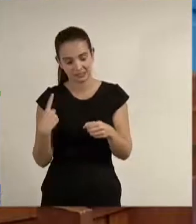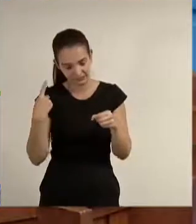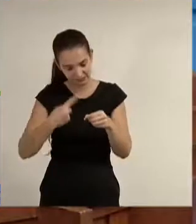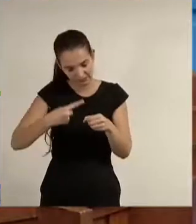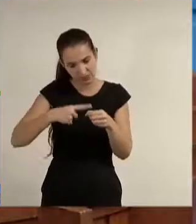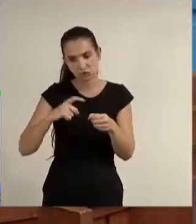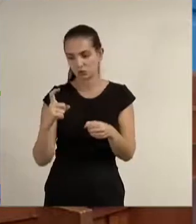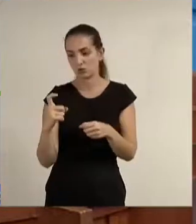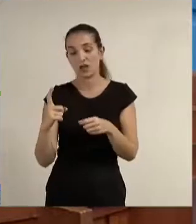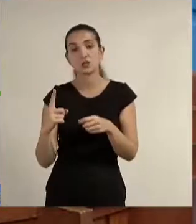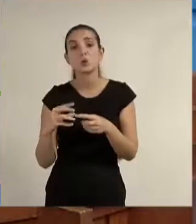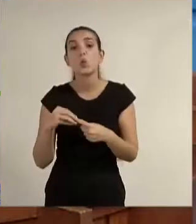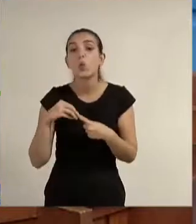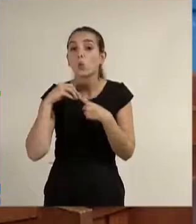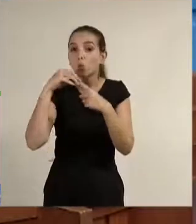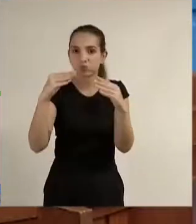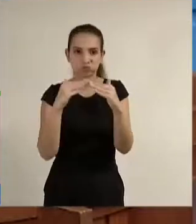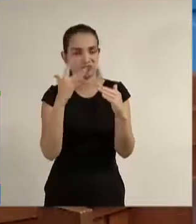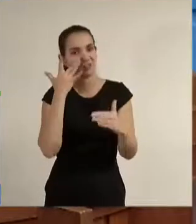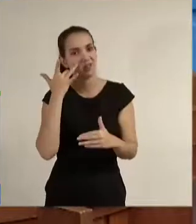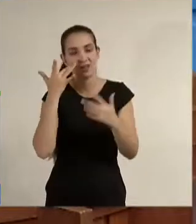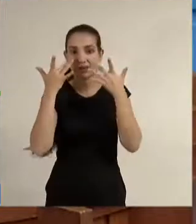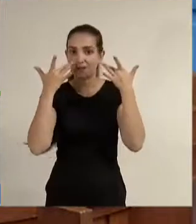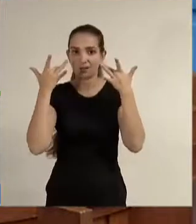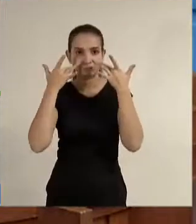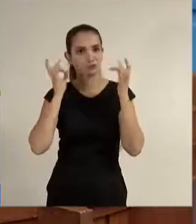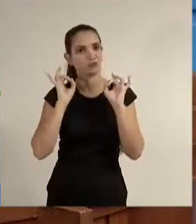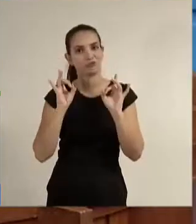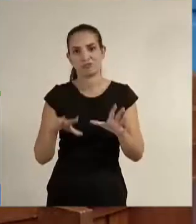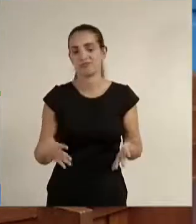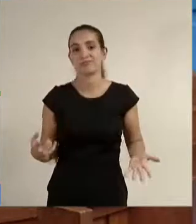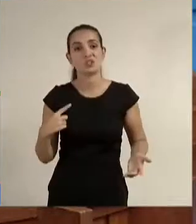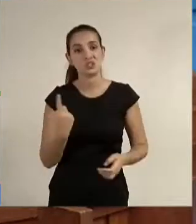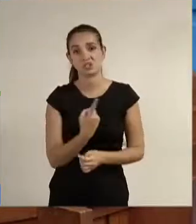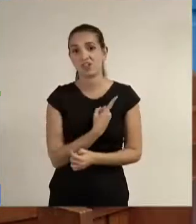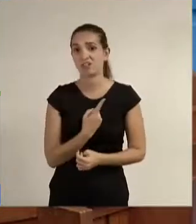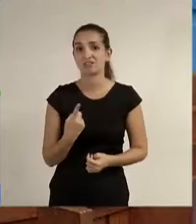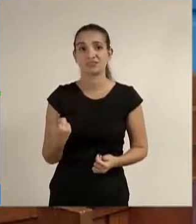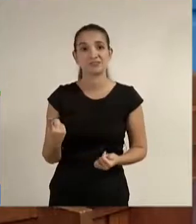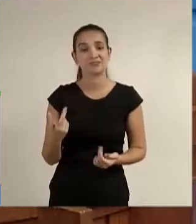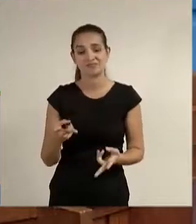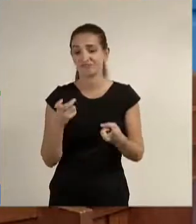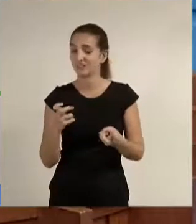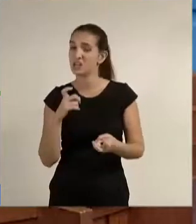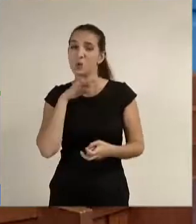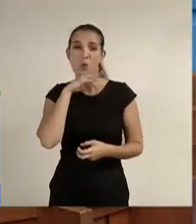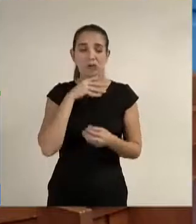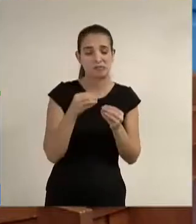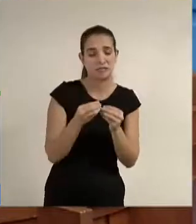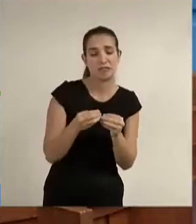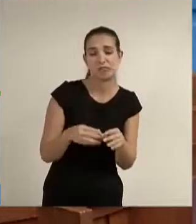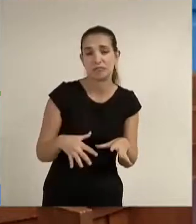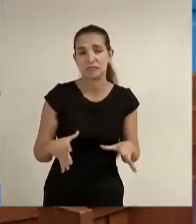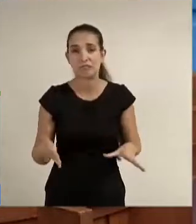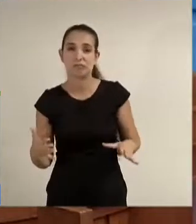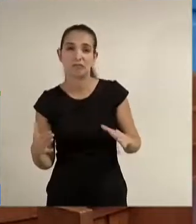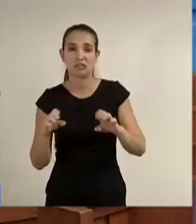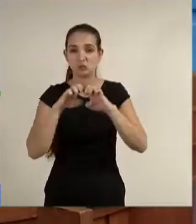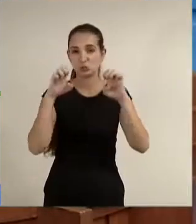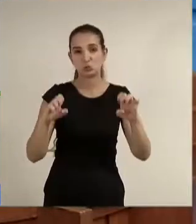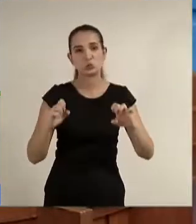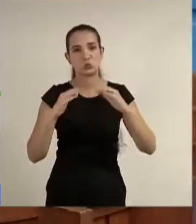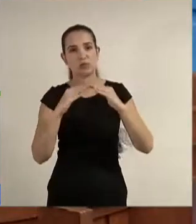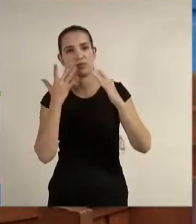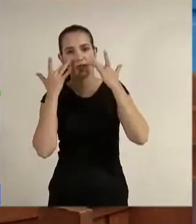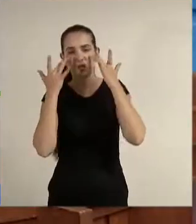situação, não podendo receber grandes eventos pela situação em que se encontra. Então, recebi um sinal verde, uma sinalização de que